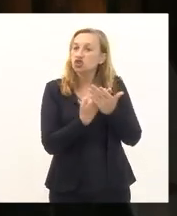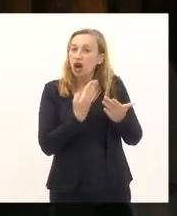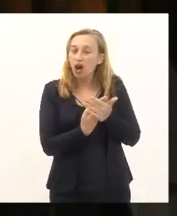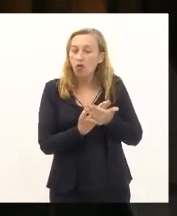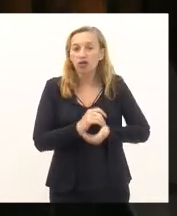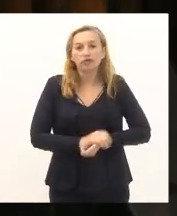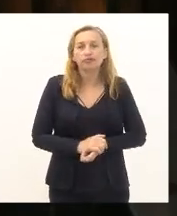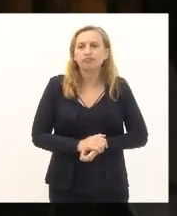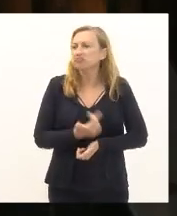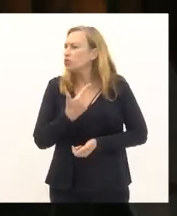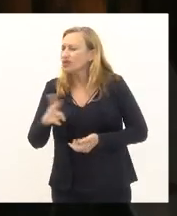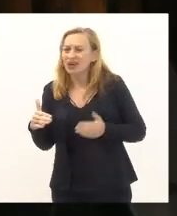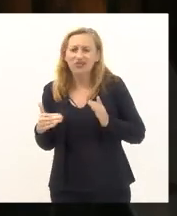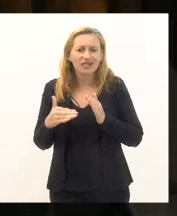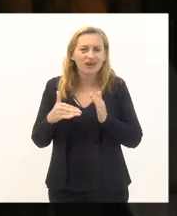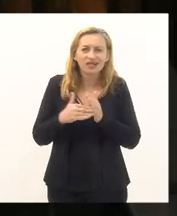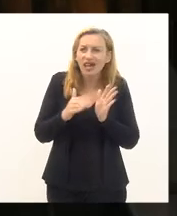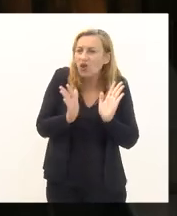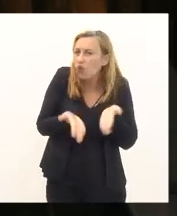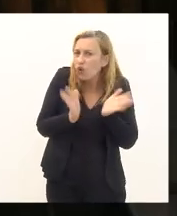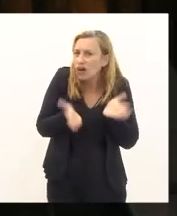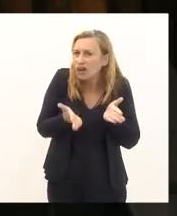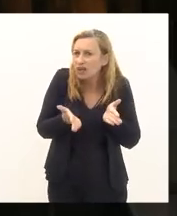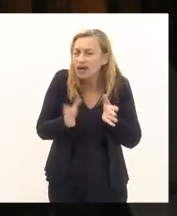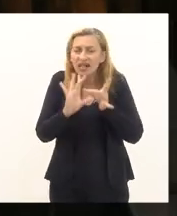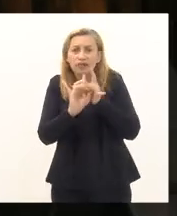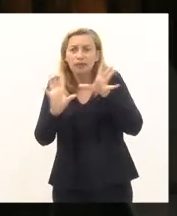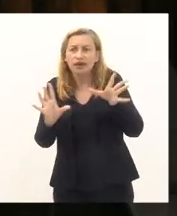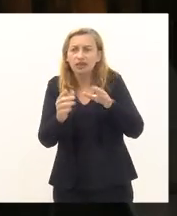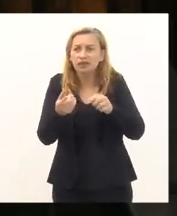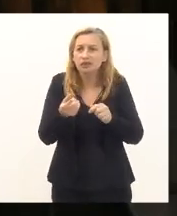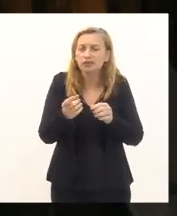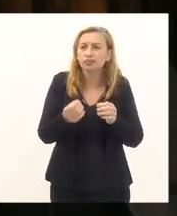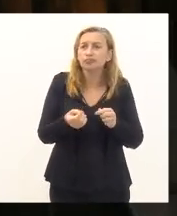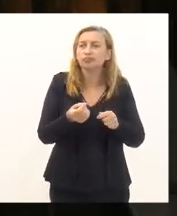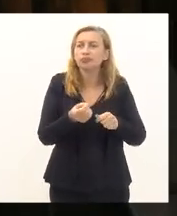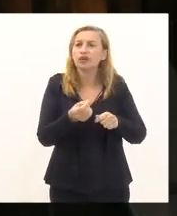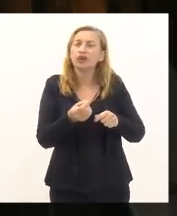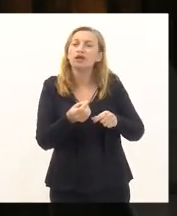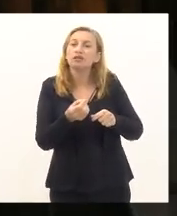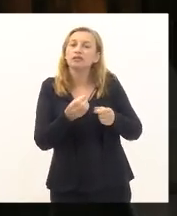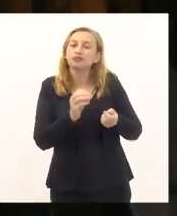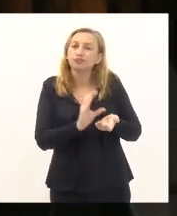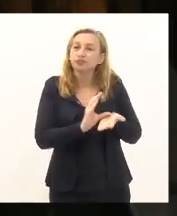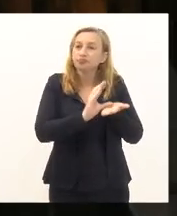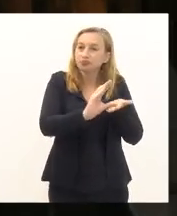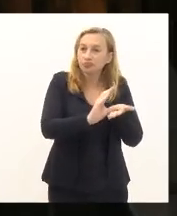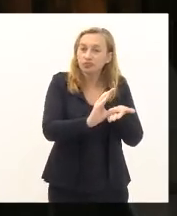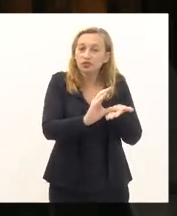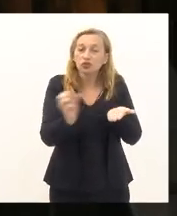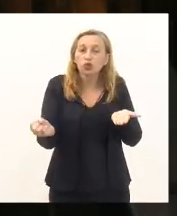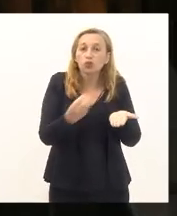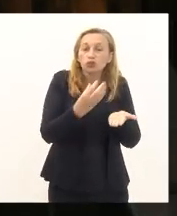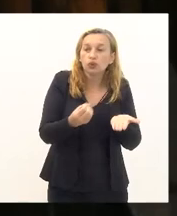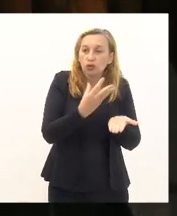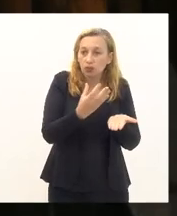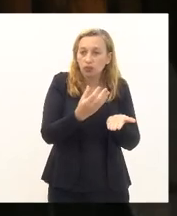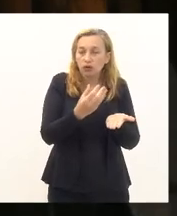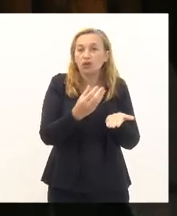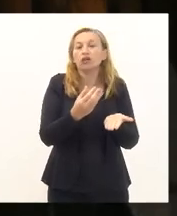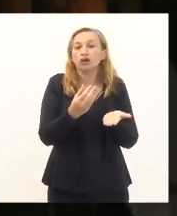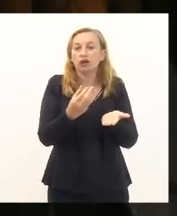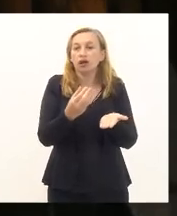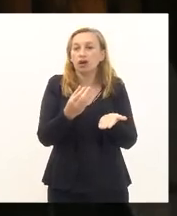A gente não teve até agora a liberação do auxílio tecnológico, do novo auxílio tecnológico dos profissionais de